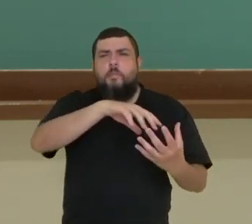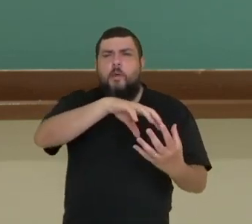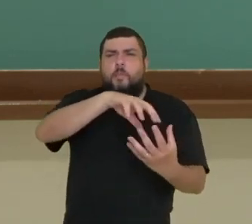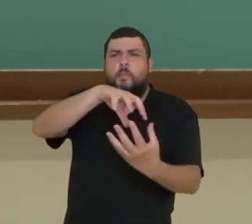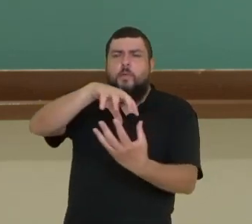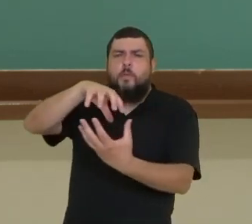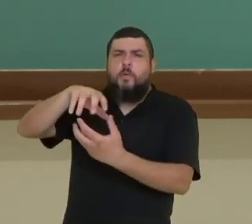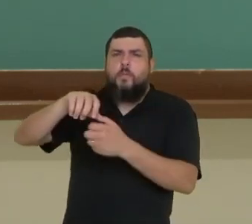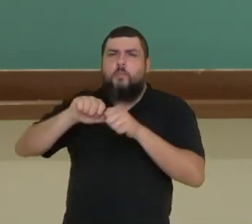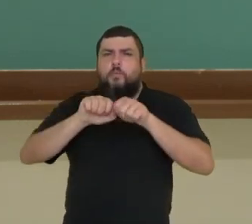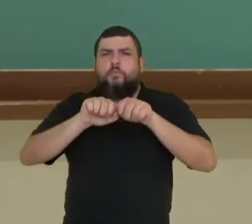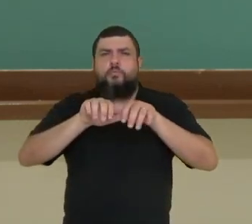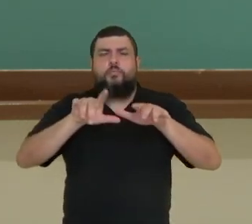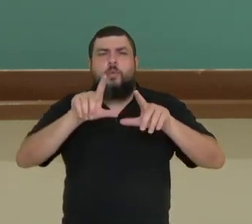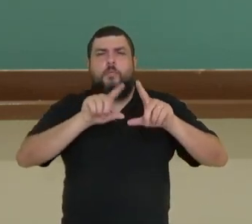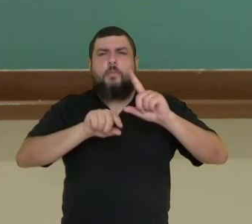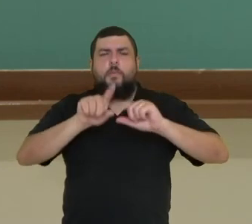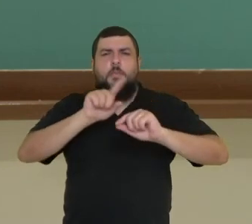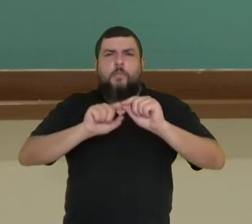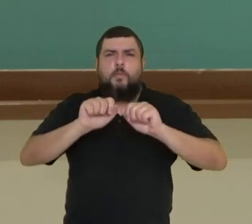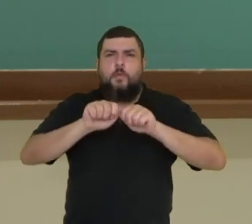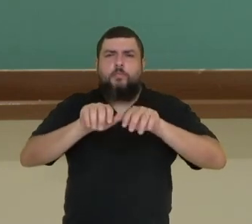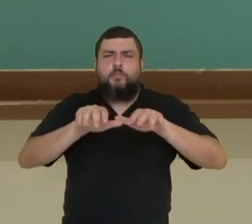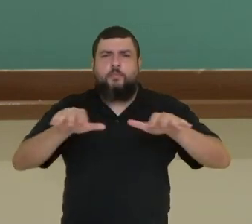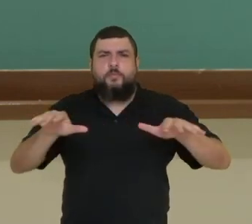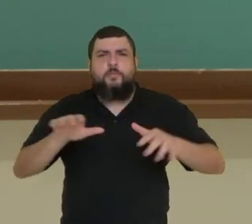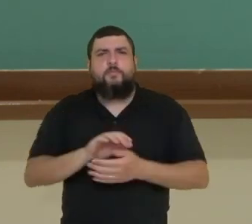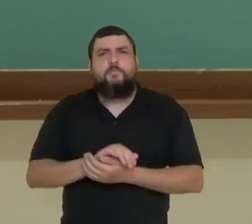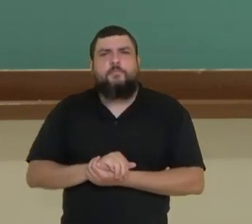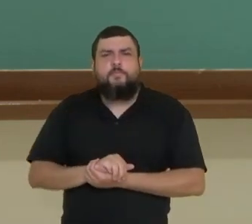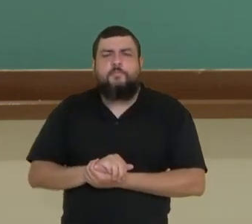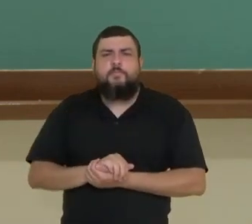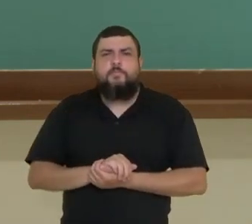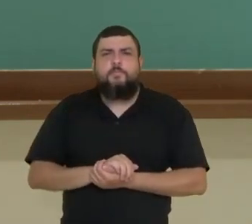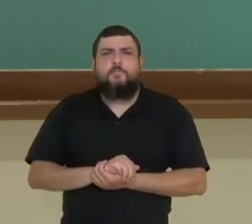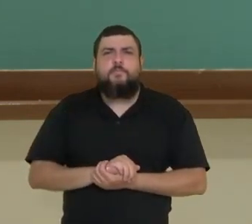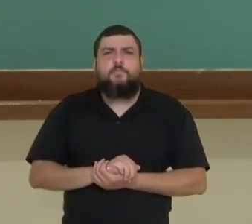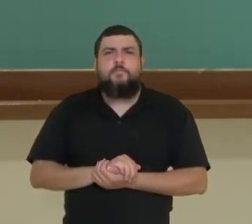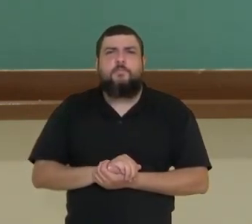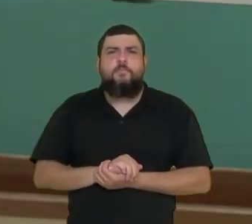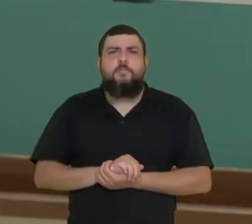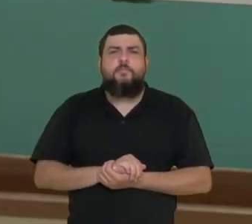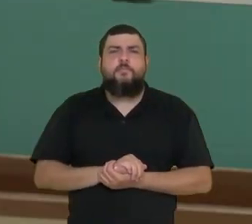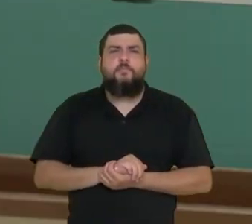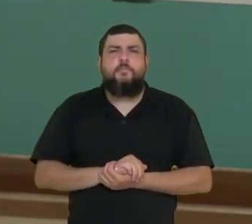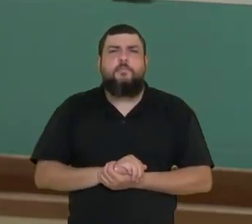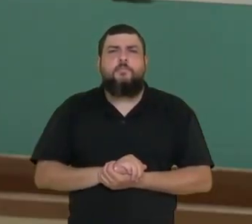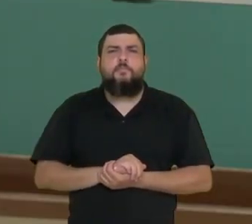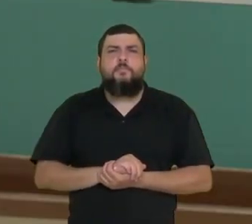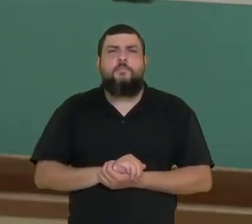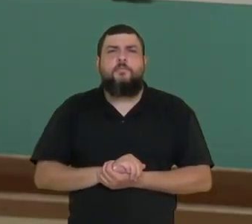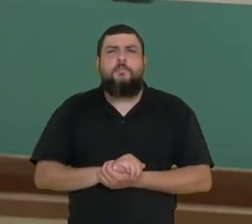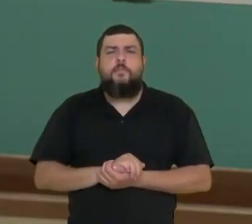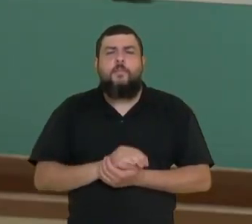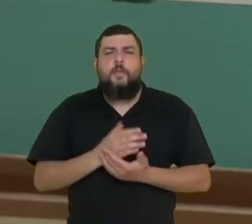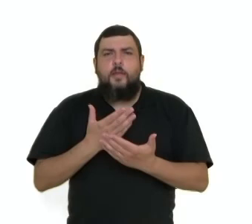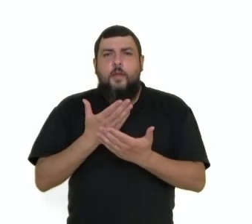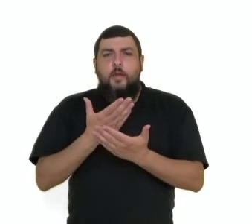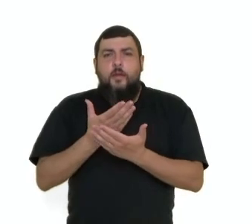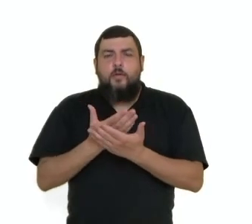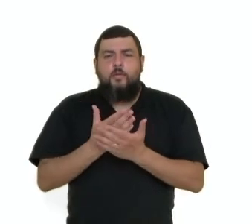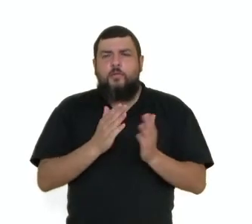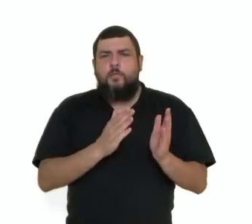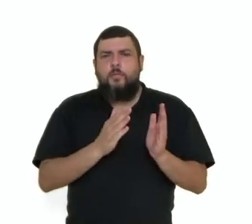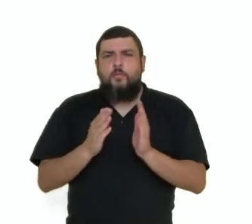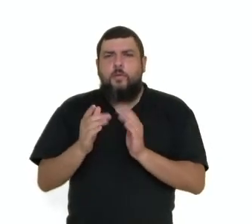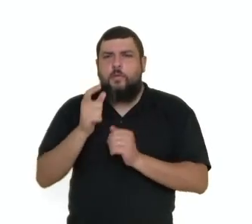chamada poeira das estrelas, como diz Carl Sagan. Certo? O que vimos hoje? Saber como